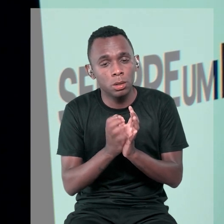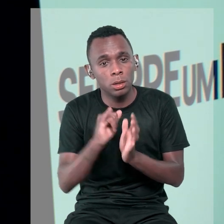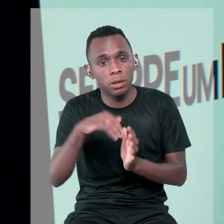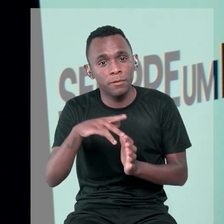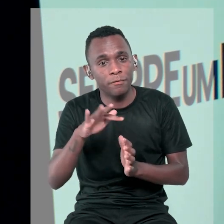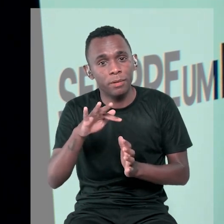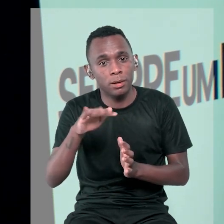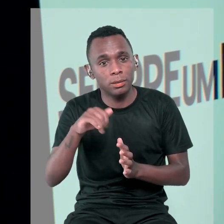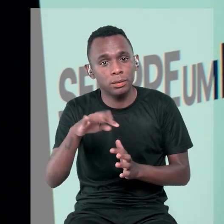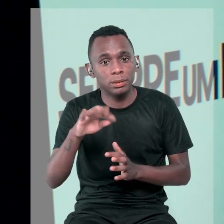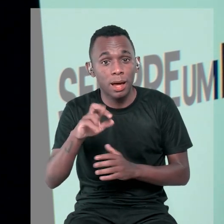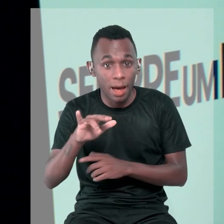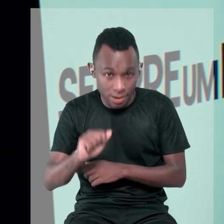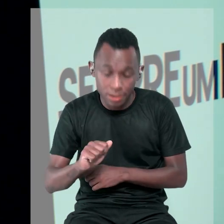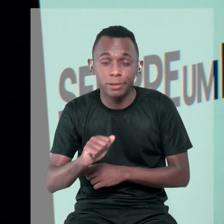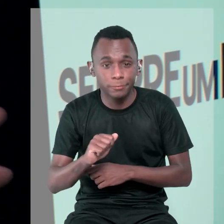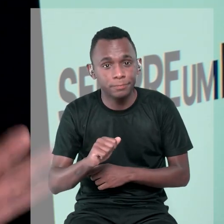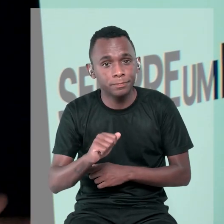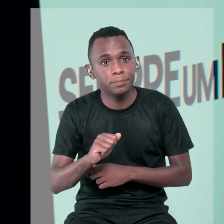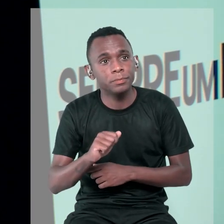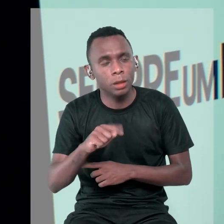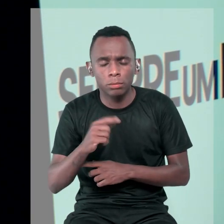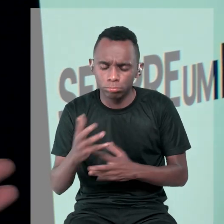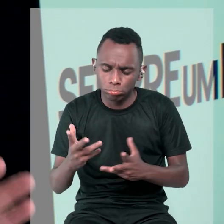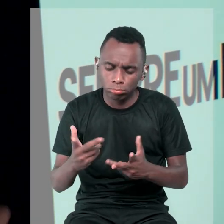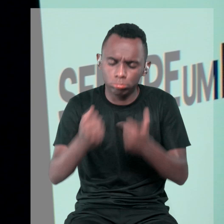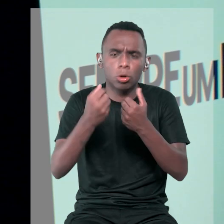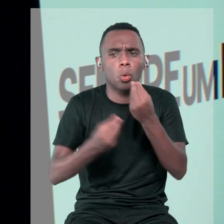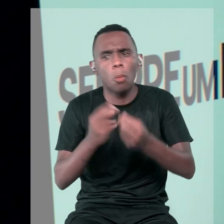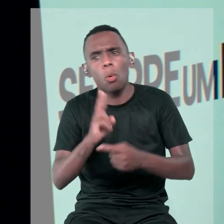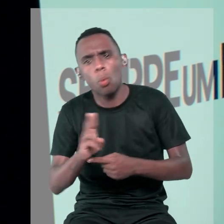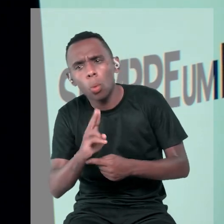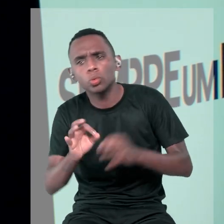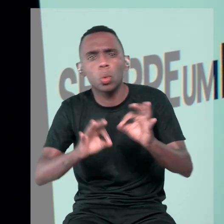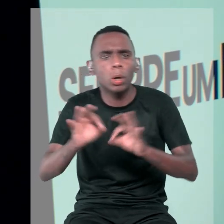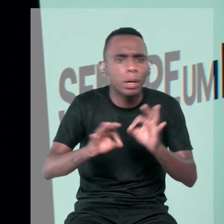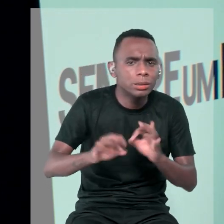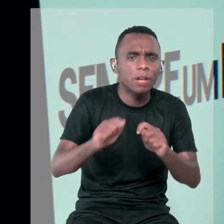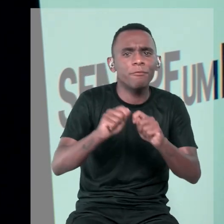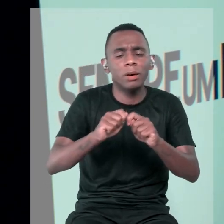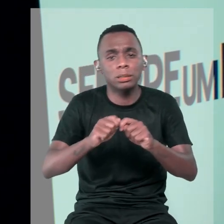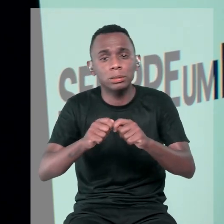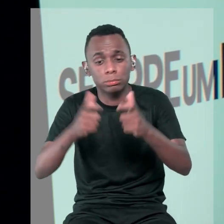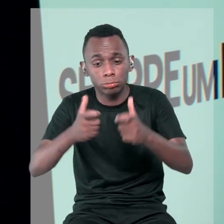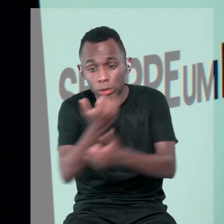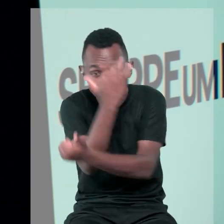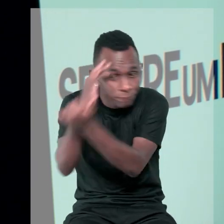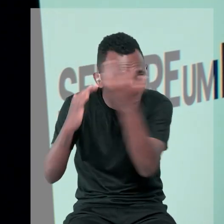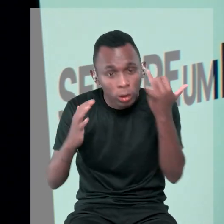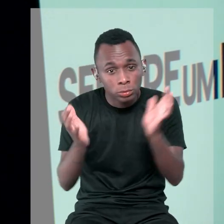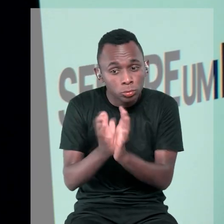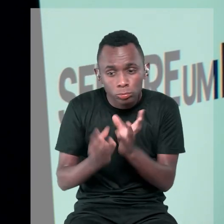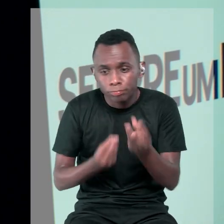do ponto de vista da estratégia, há todo um debate da eficácia e ineficácia, como é que você usa, como é que você organiza, como é que você faz um acampamento. Ele até discute isso